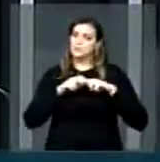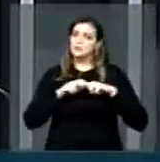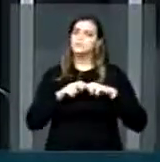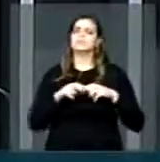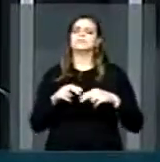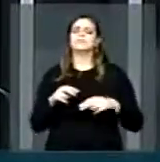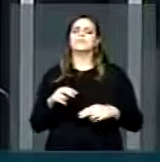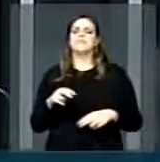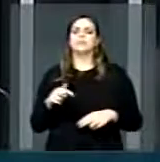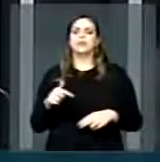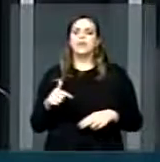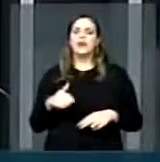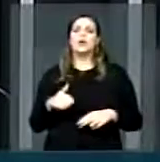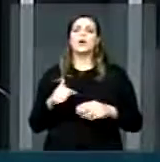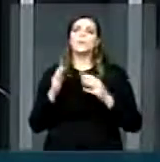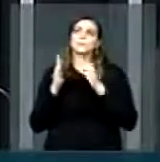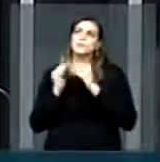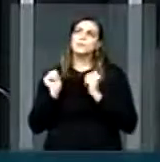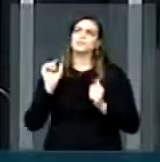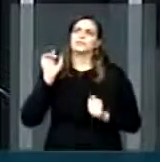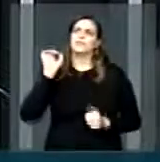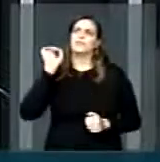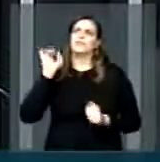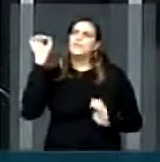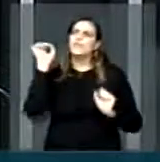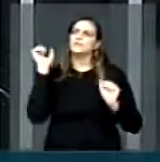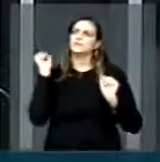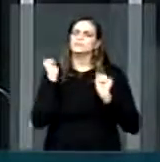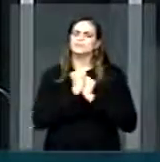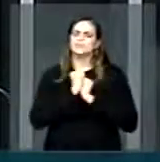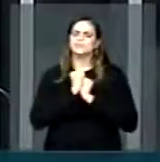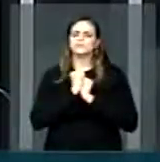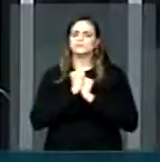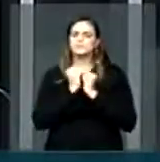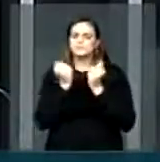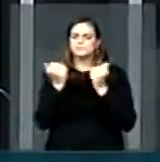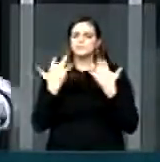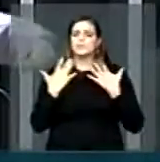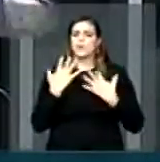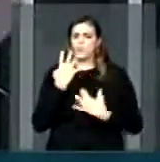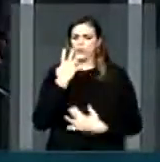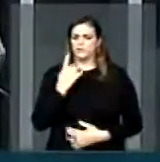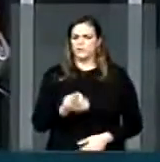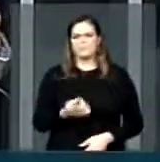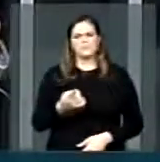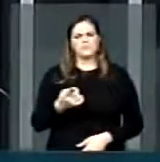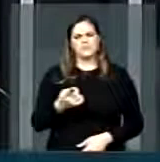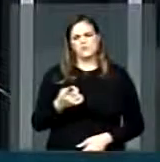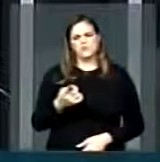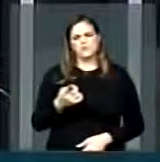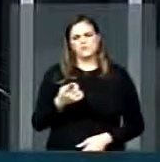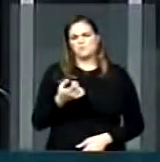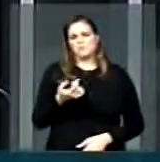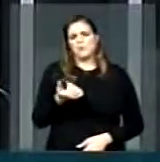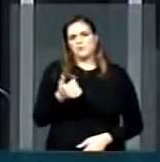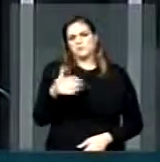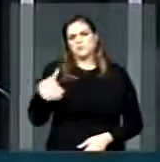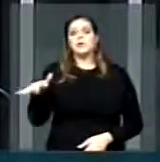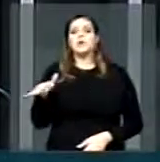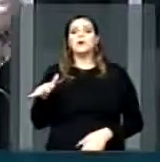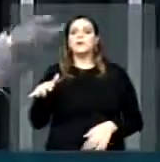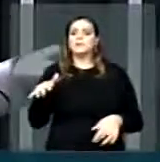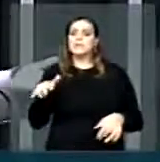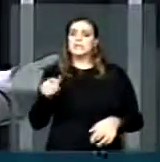quero pedir a Deus que possa me acompanhar durante esses 4.000 e poucos quilômetros, na minha moto grande, que eu tenho